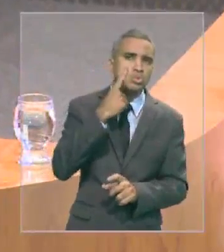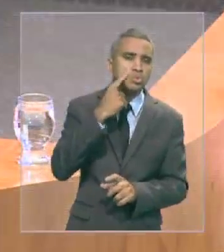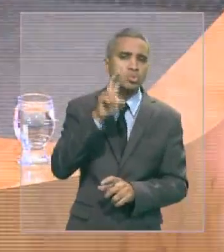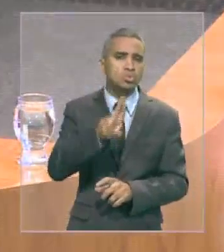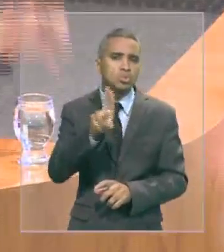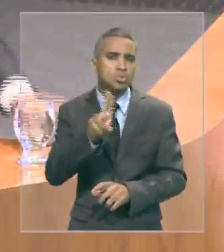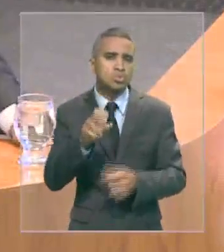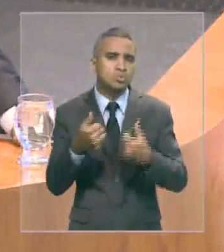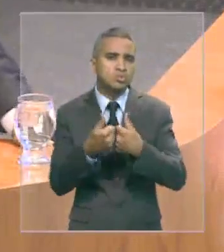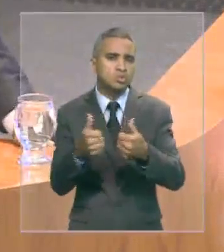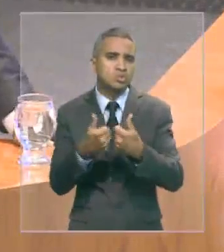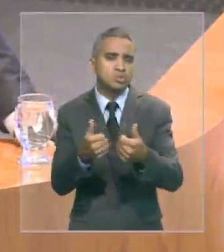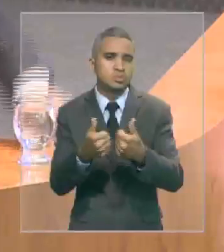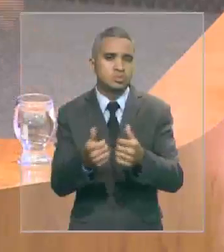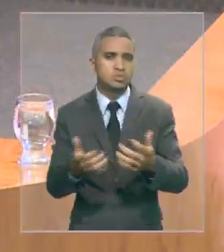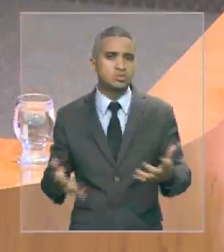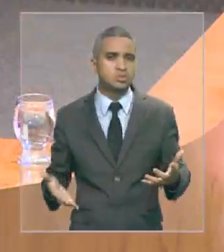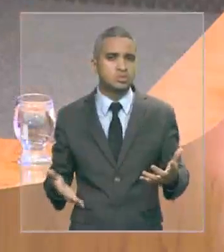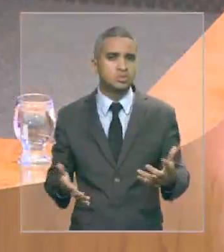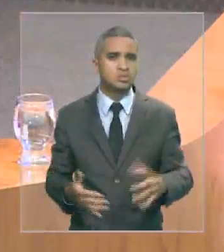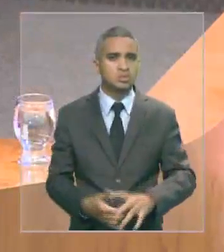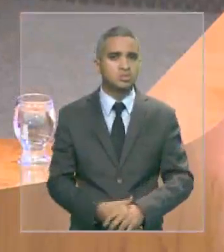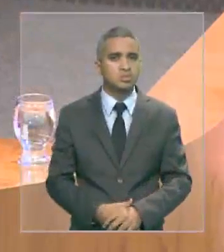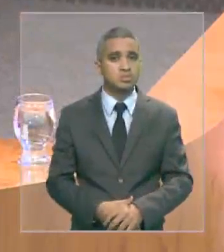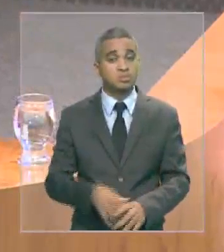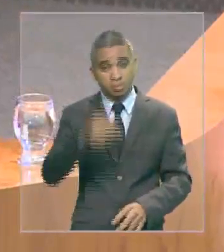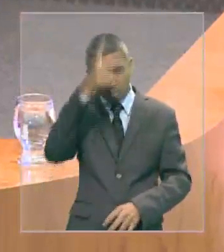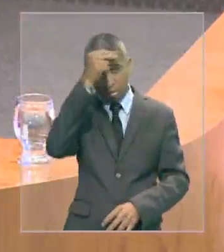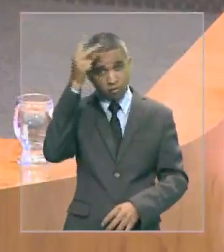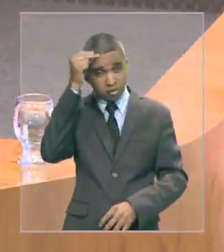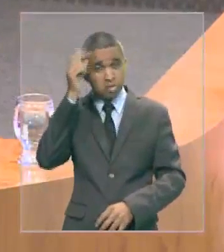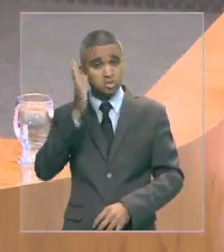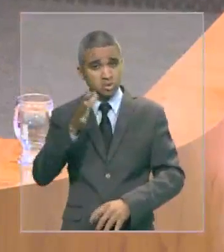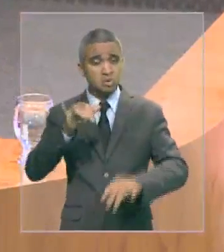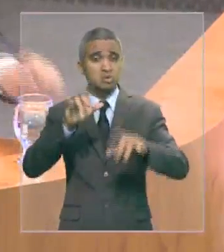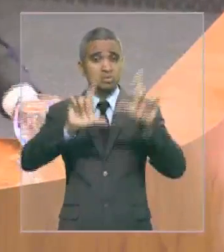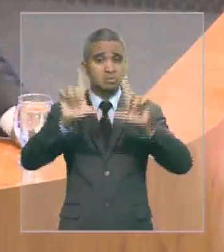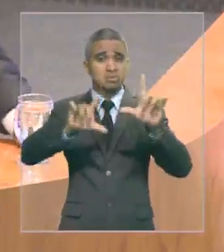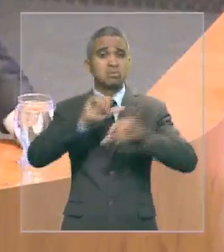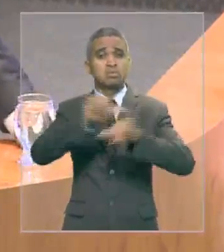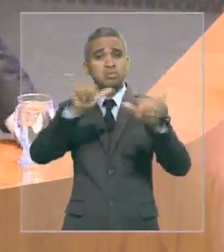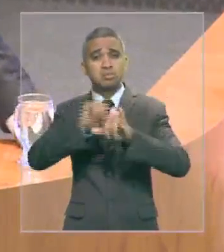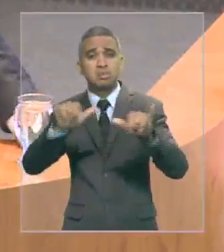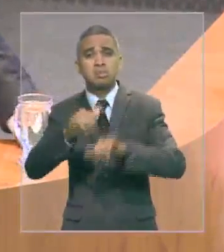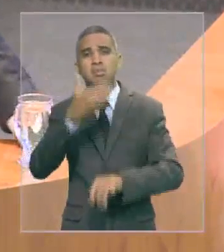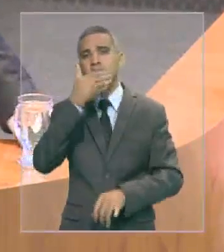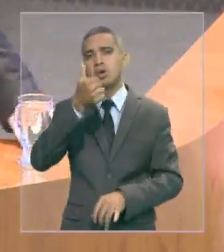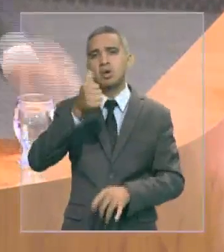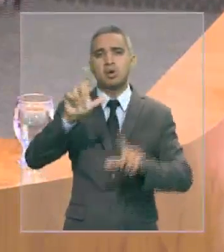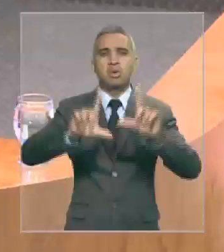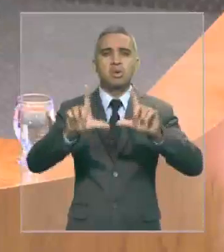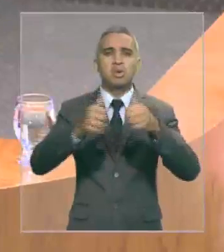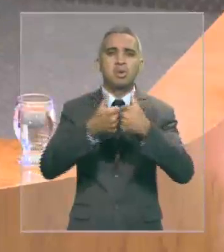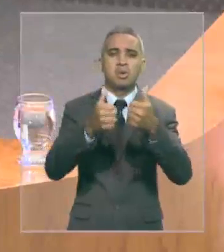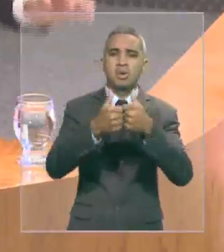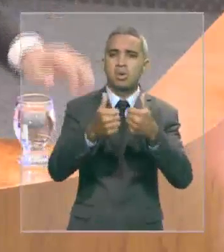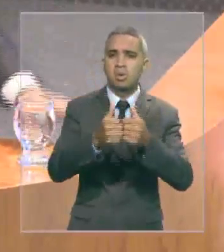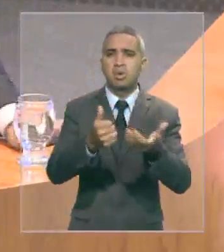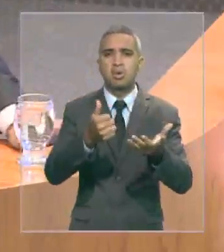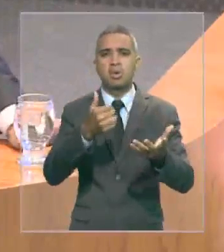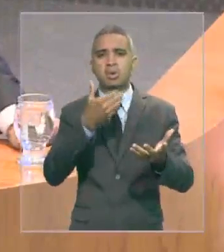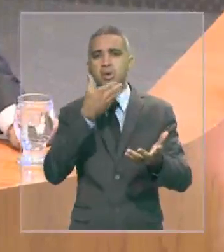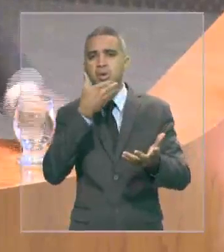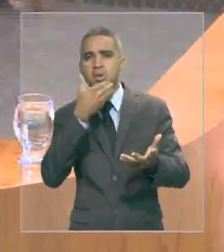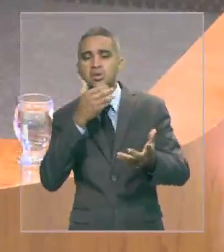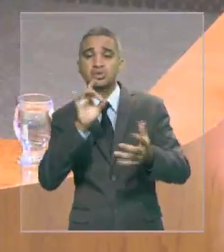de transporte midiático. Quantas vezes o prefeito foi para a TV para dizer que tinha melhorado o transporte público? Não é o transporte da propaganda